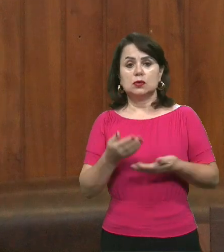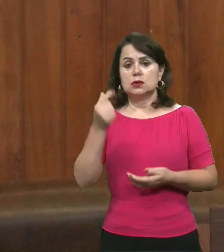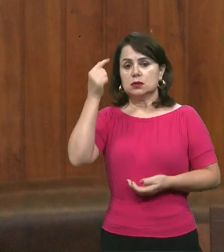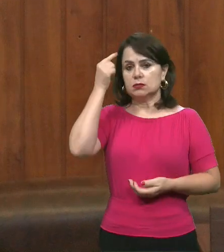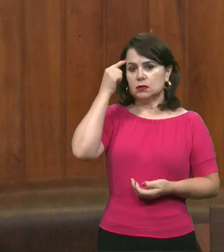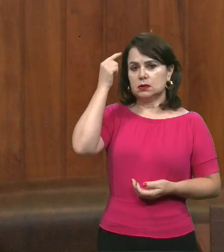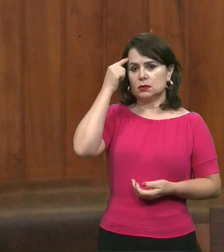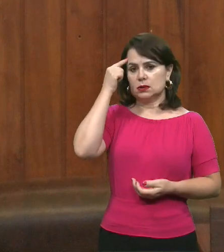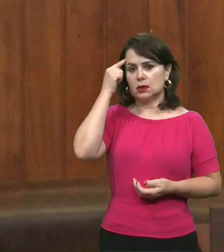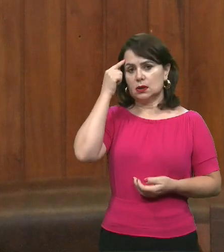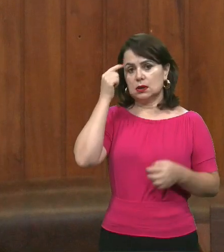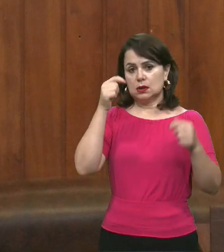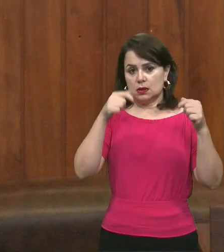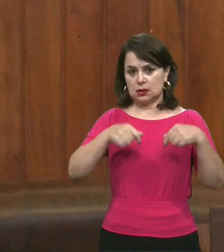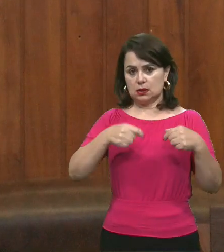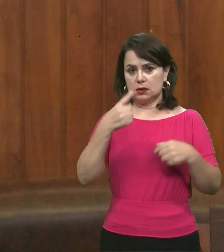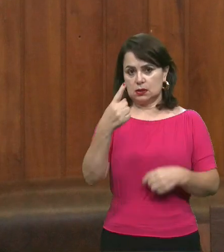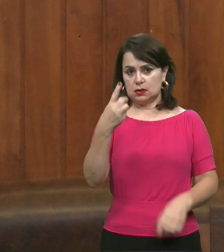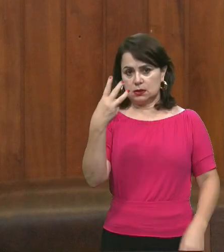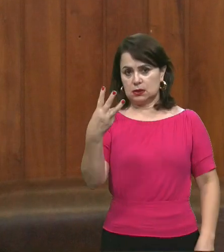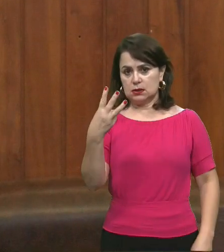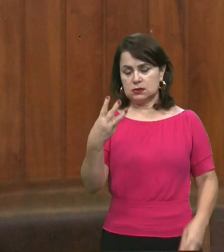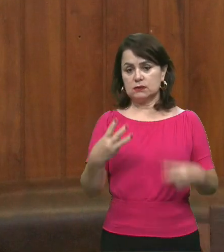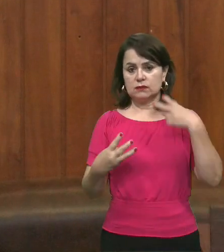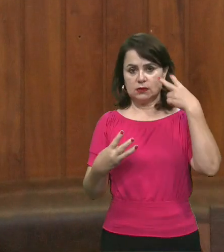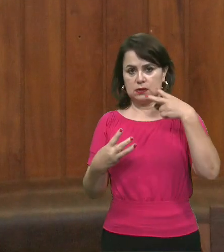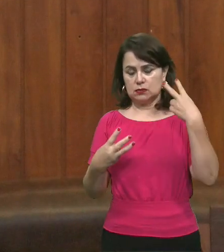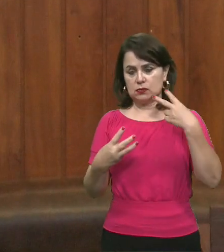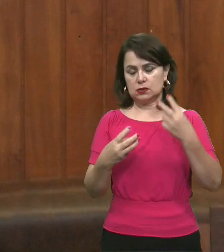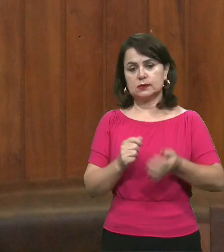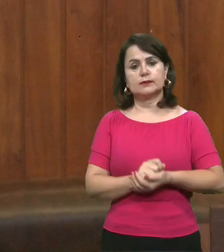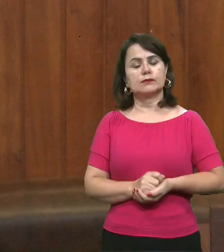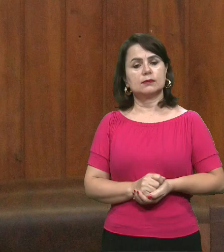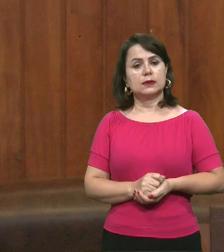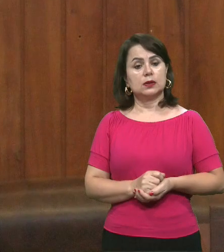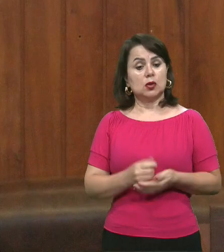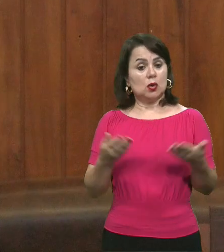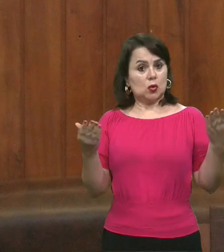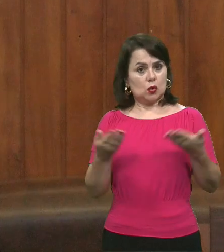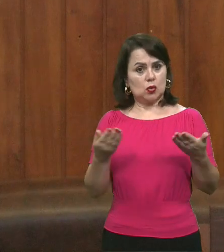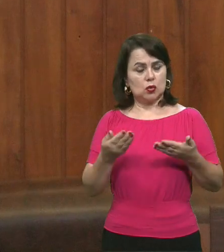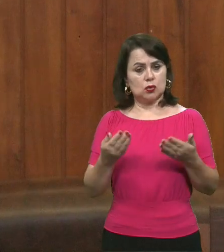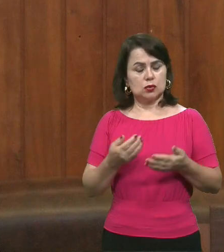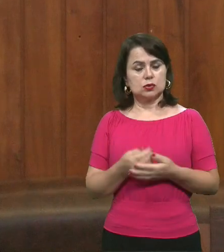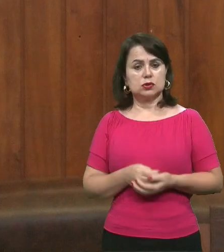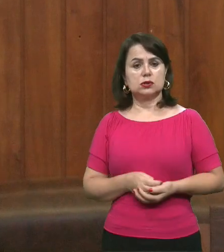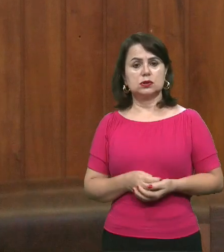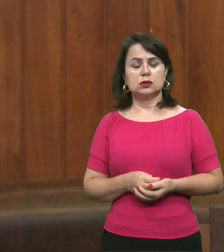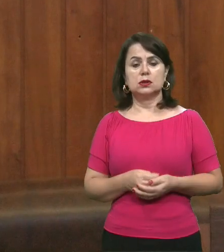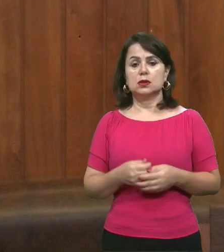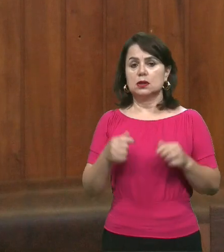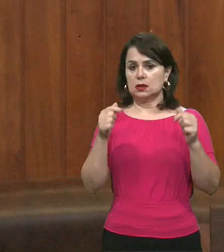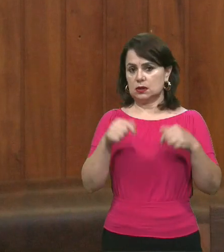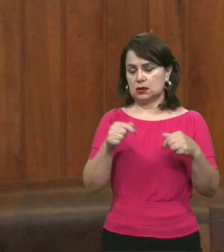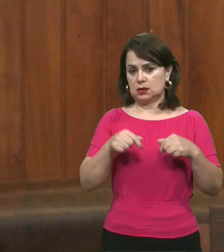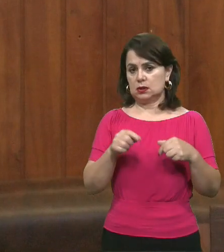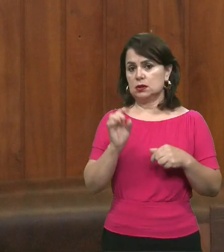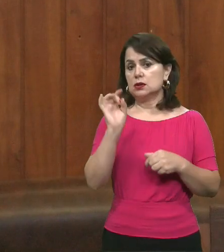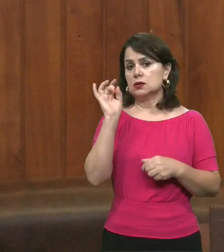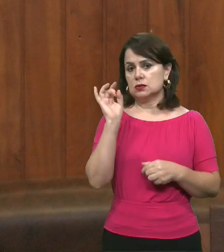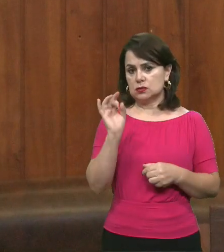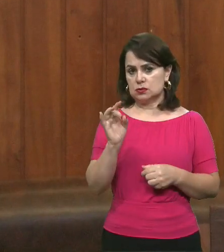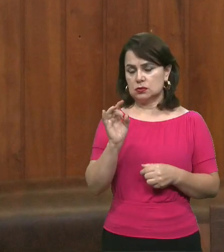temos 13 vereadores, 11 da situação e 2 da oposição, Pfeffer e Eduardo.